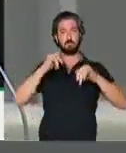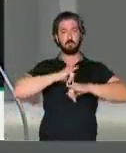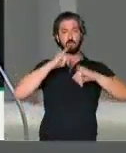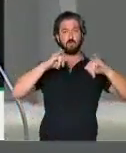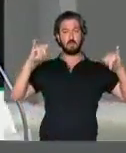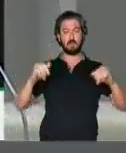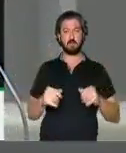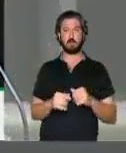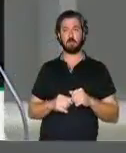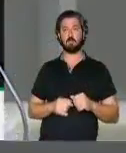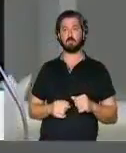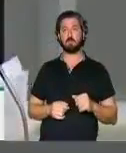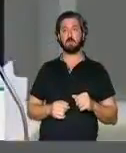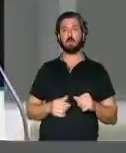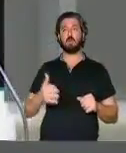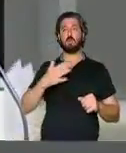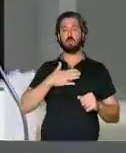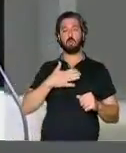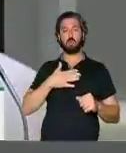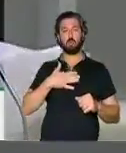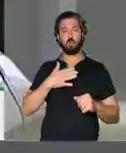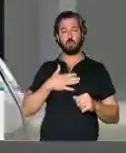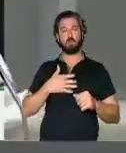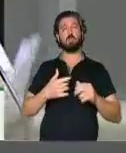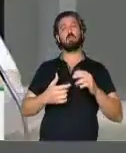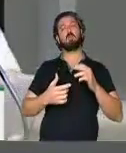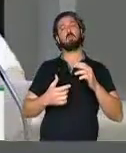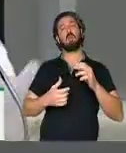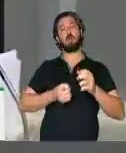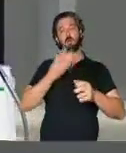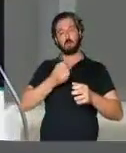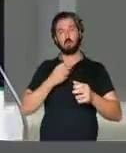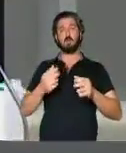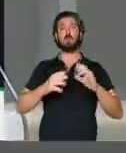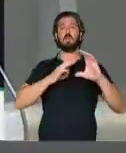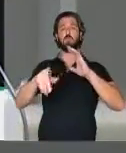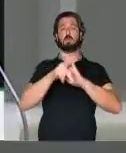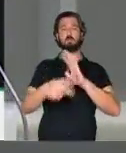divulgação desse meu grande expediente nos meios de comunicação desta casa.